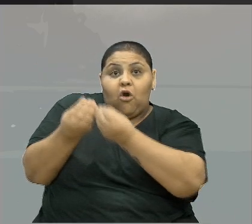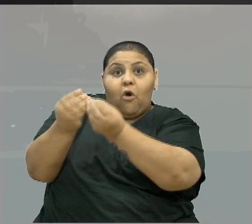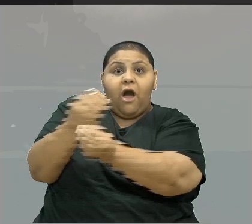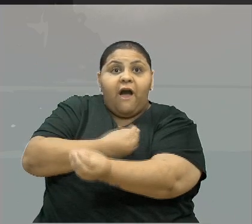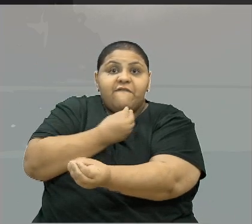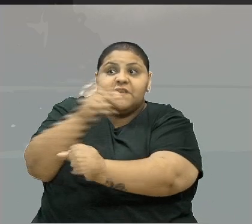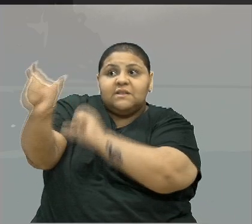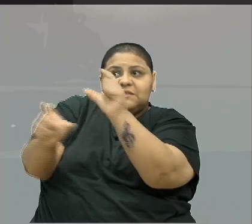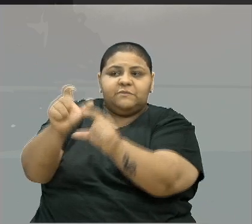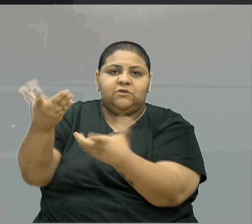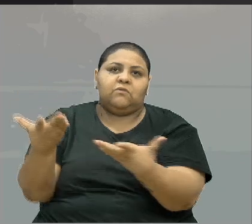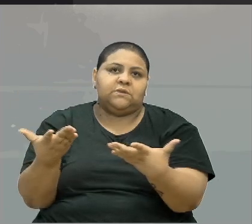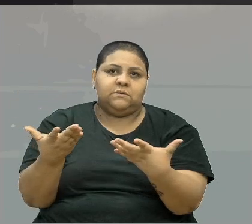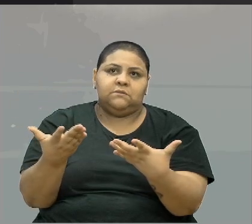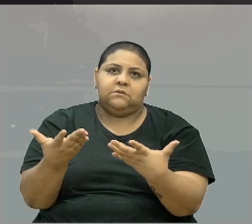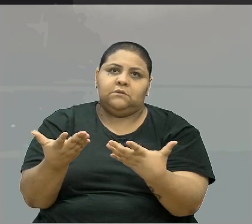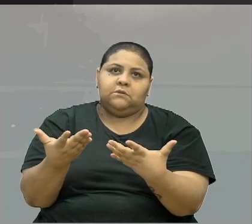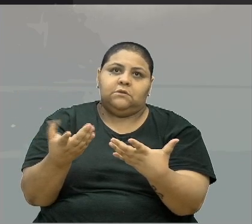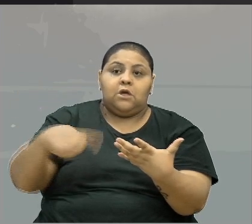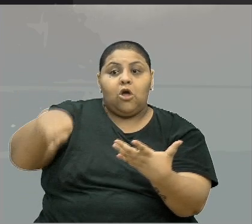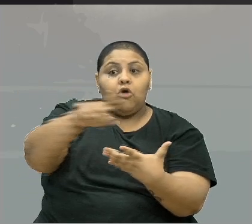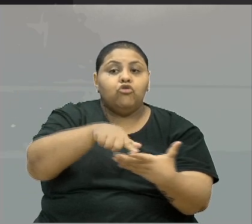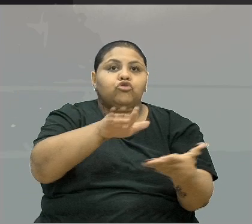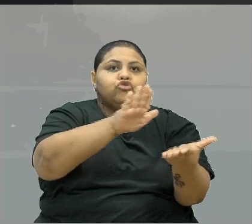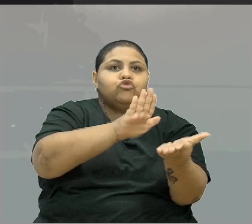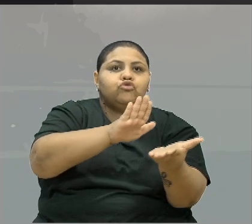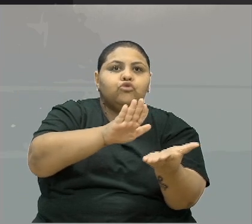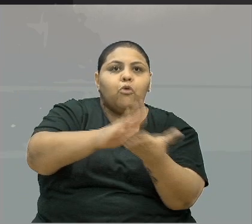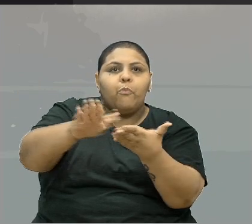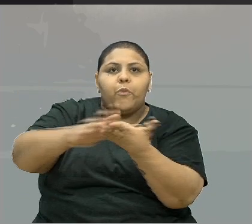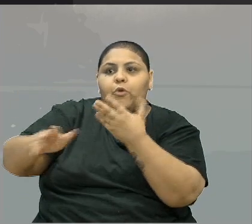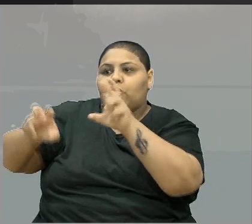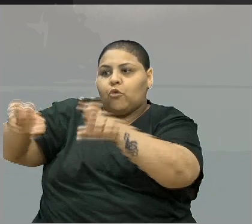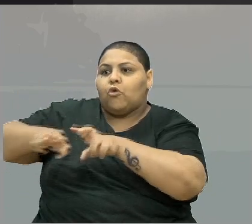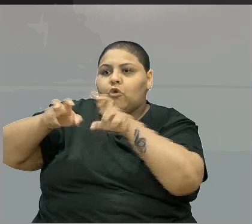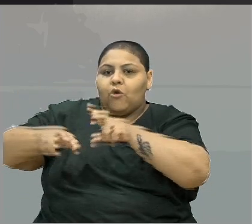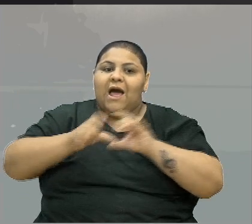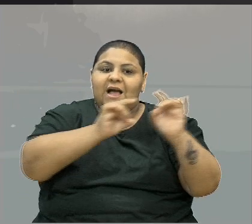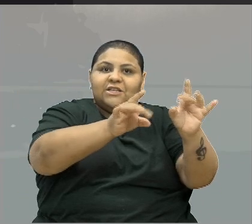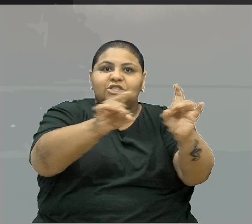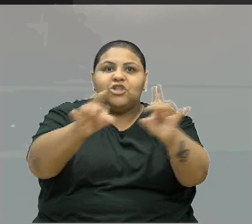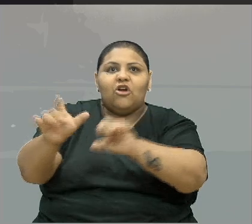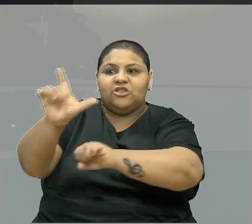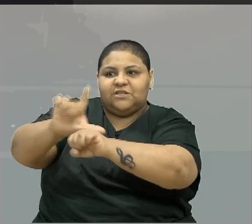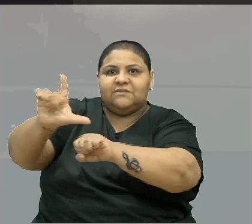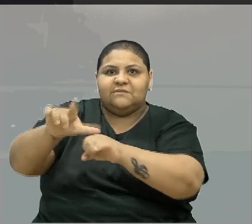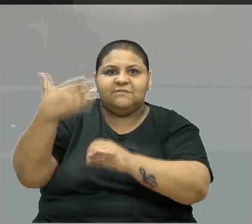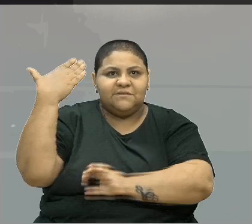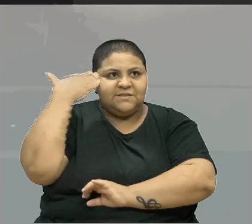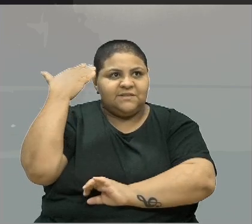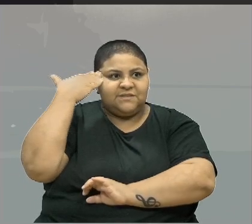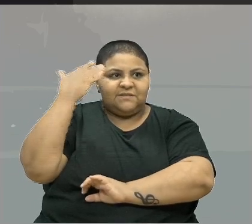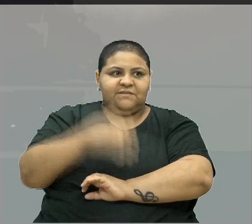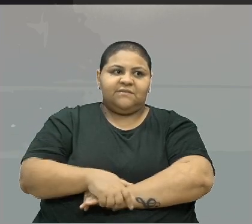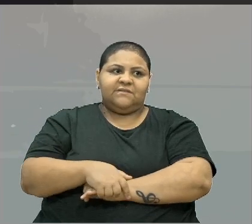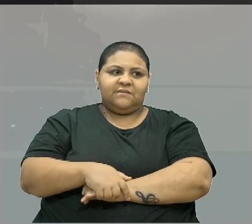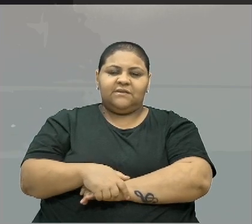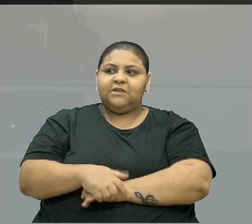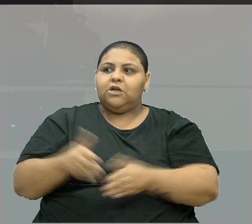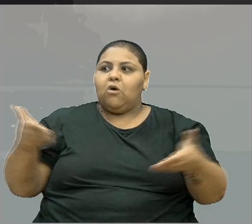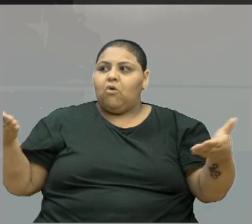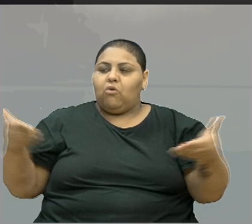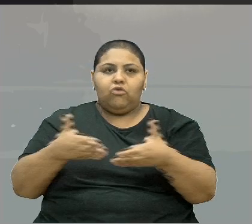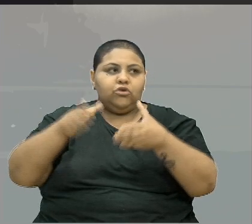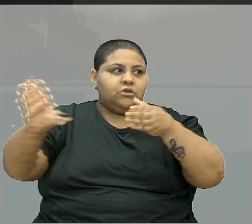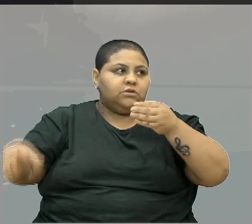vidas humanas, ao nosso produtor rural, ao comércio rural. A Ceasa ficou